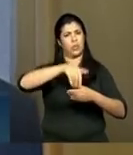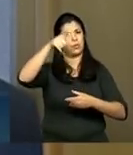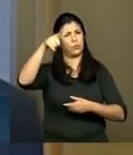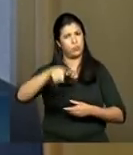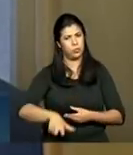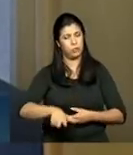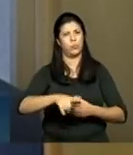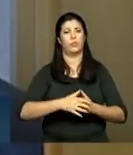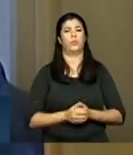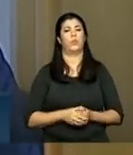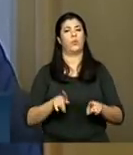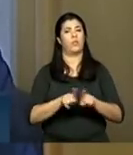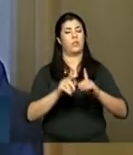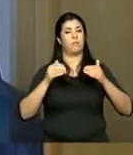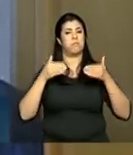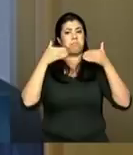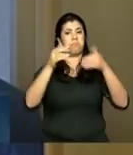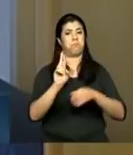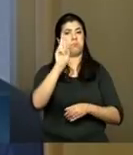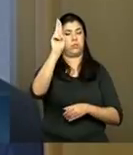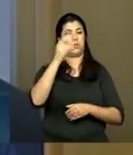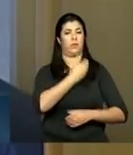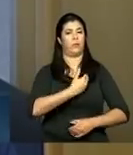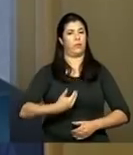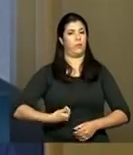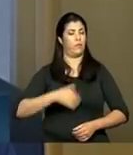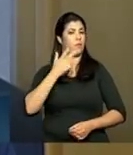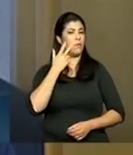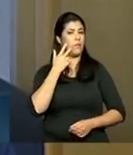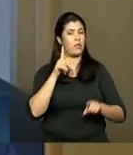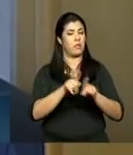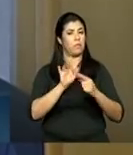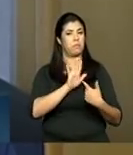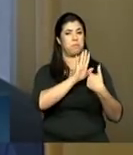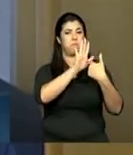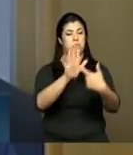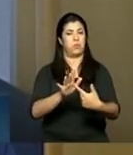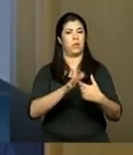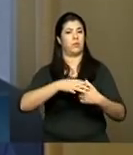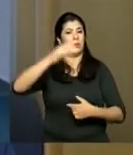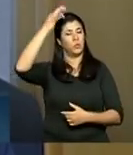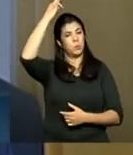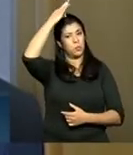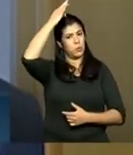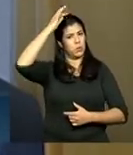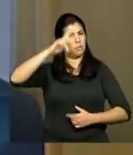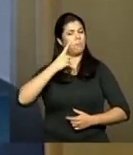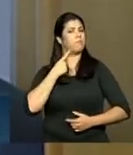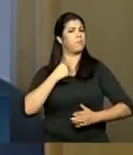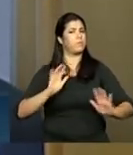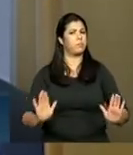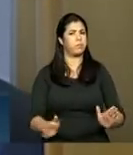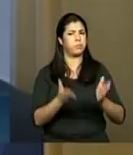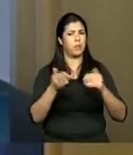vez. À frente do governo do estado do Ceará, Cid destacou-se pelo espírito empreendedor.